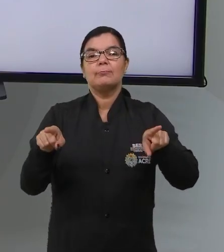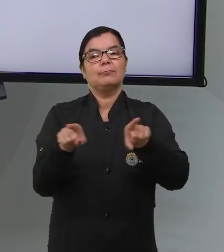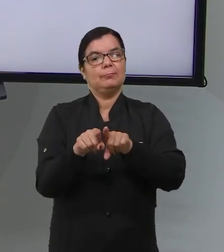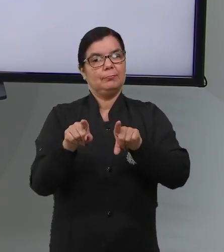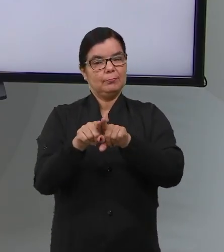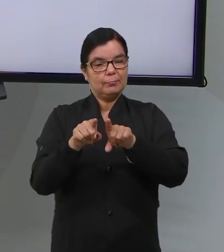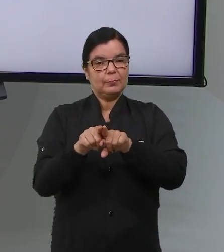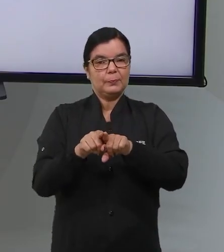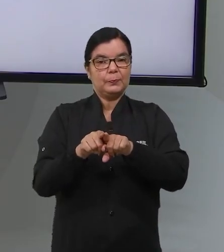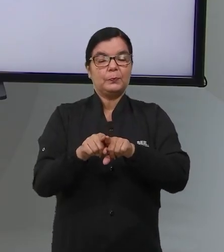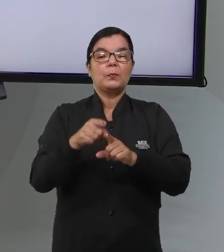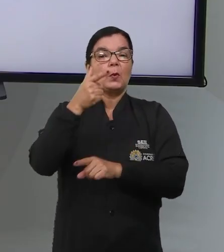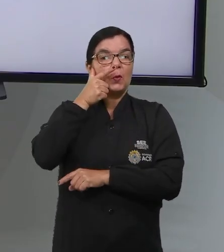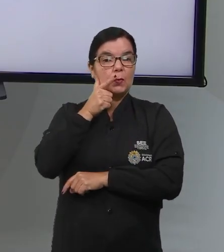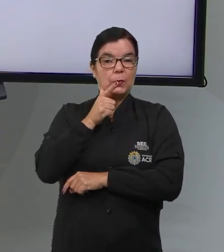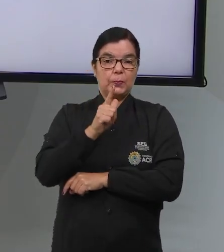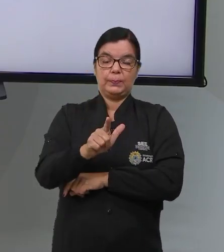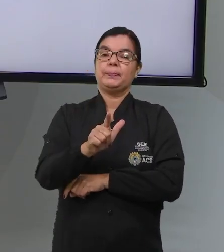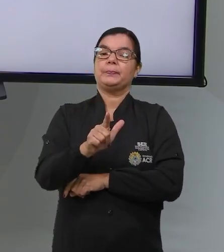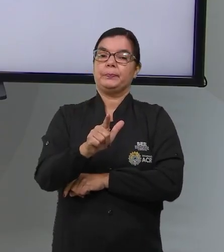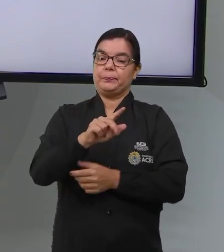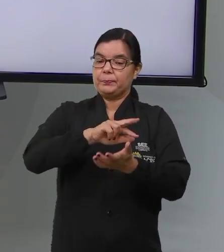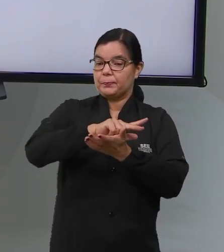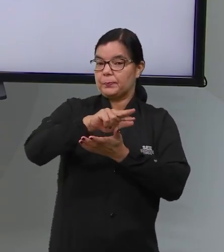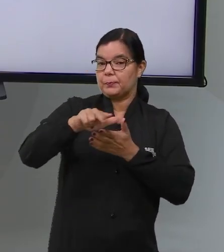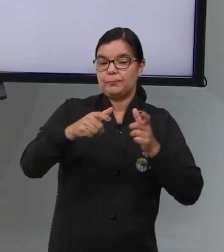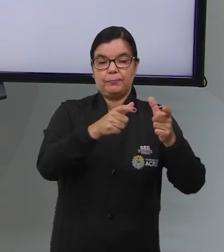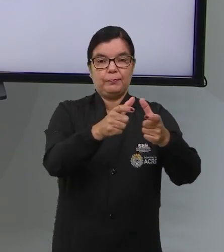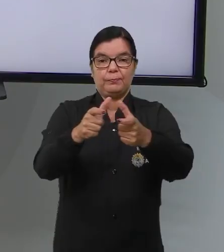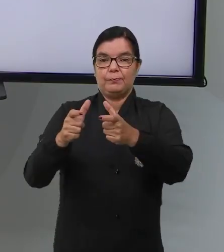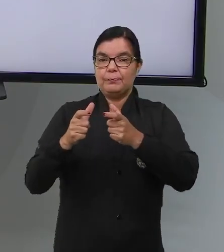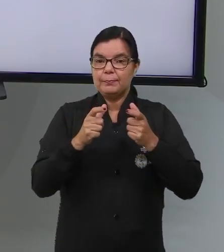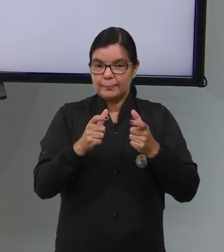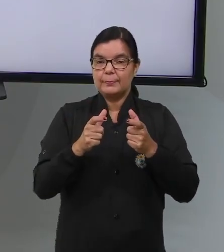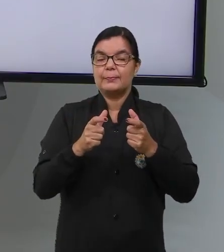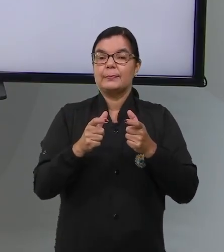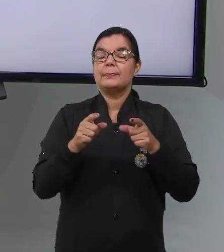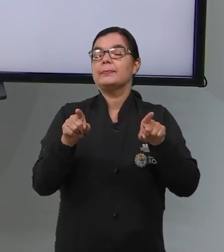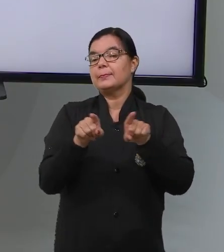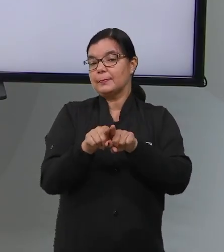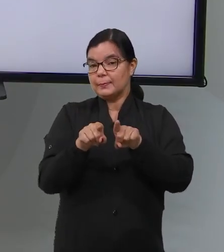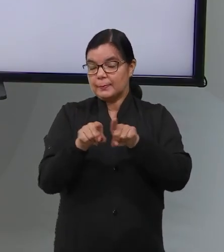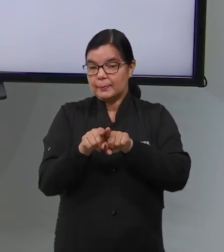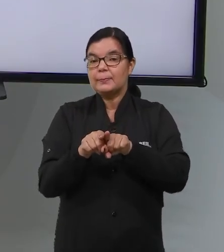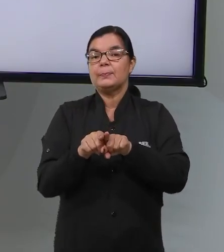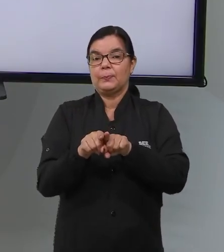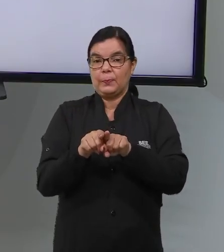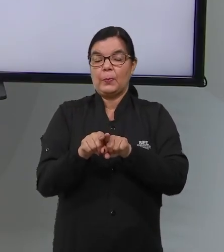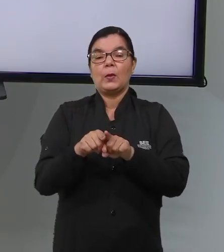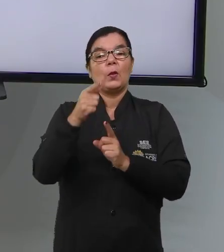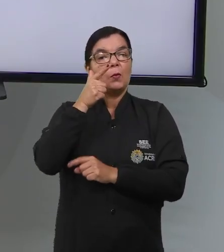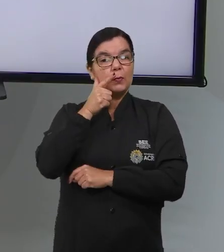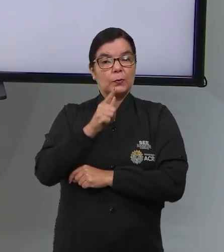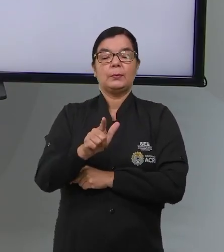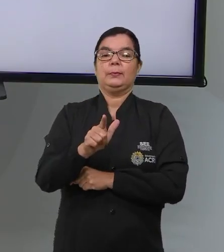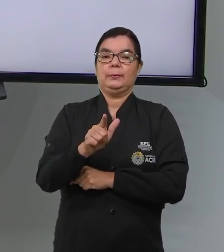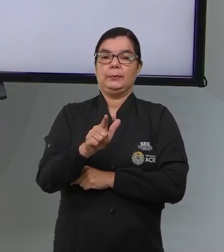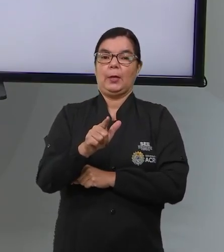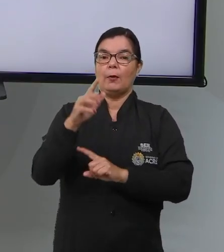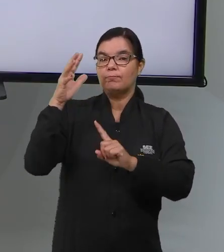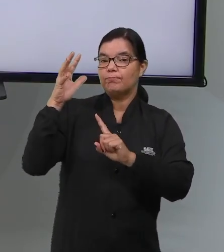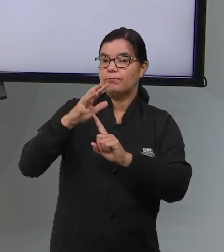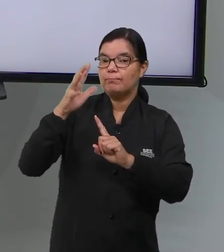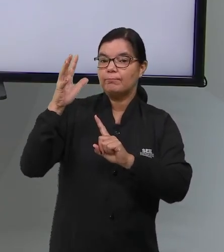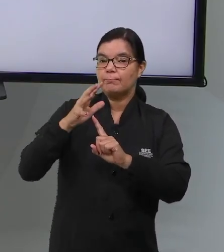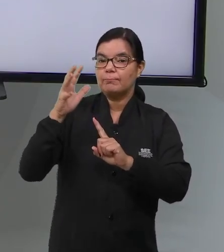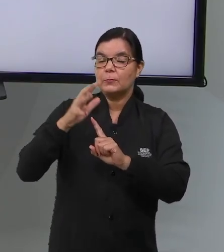significativo. Consegue chegar em vários lares e, sem sombra de dúvidas, consegue